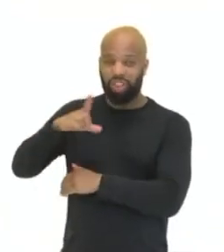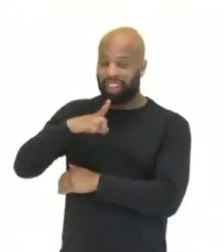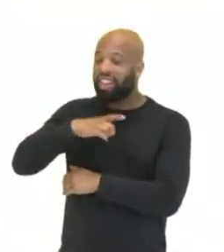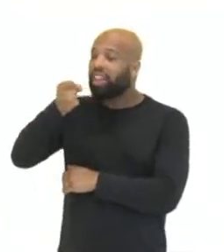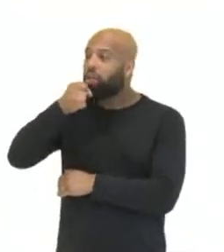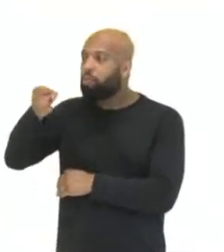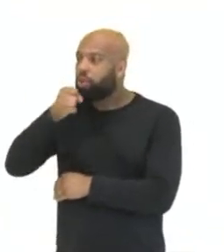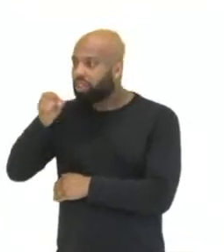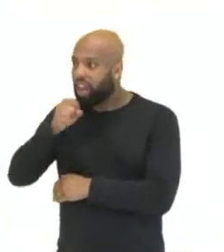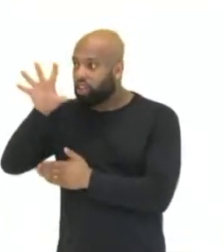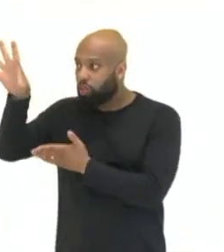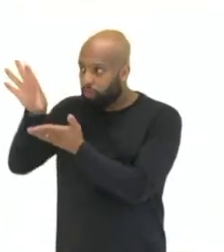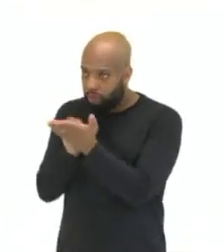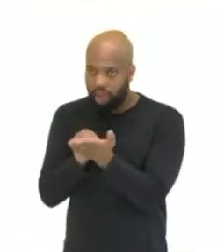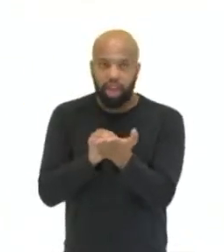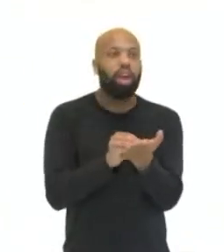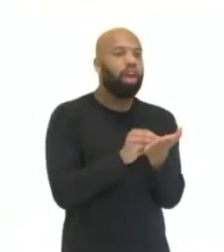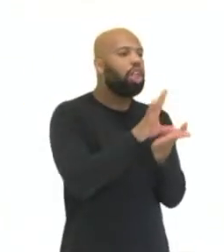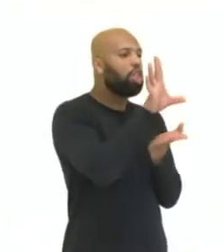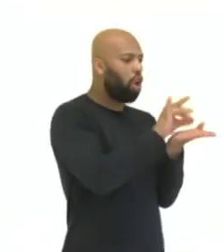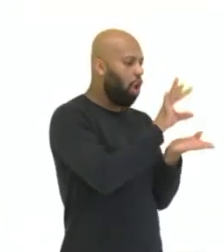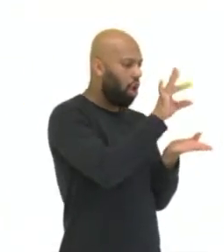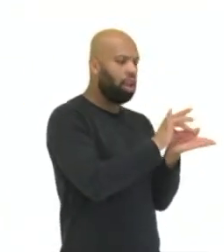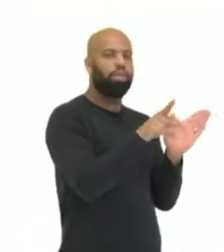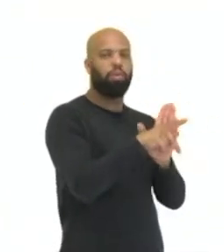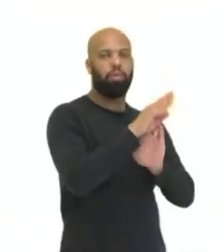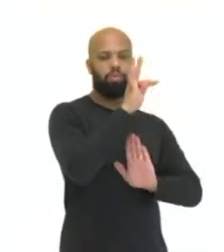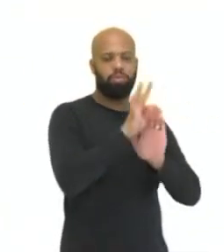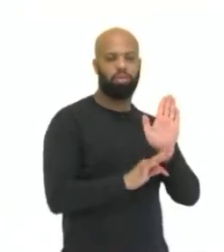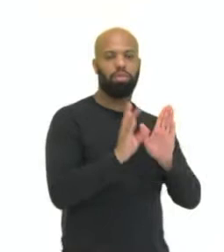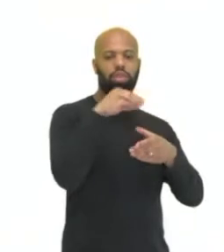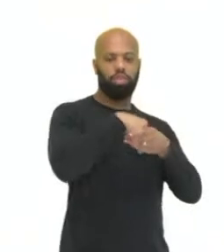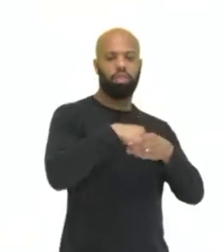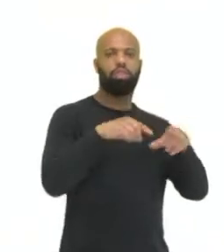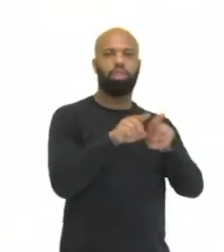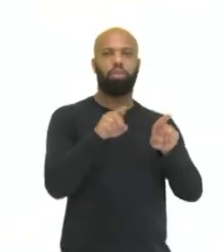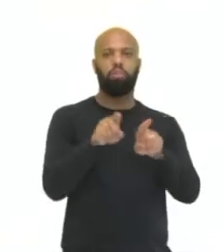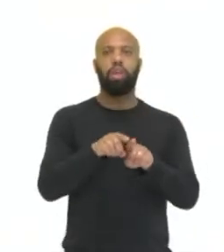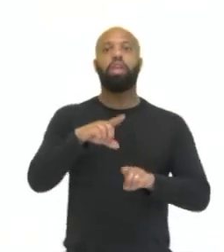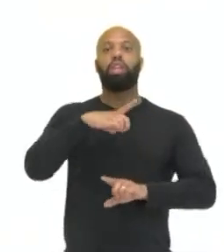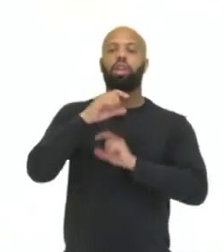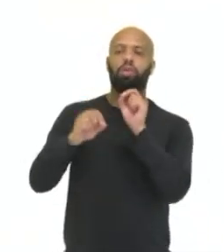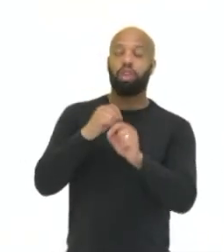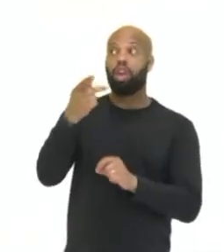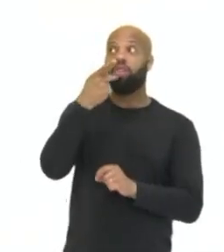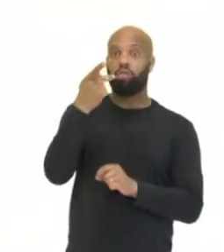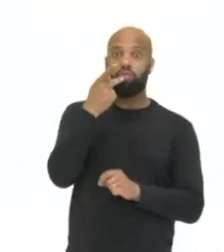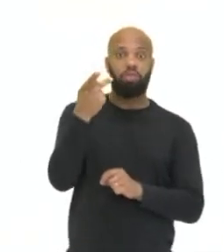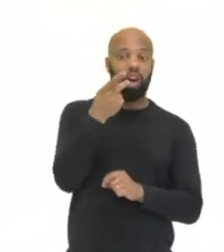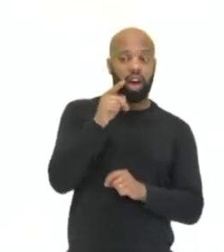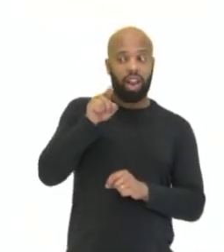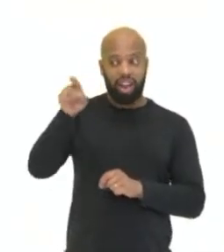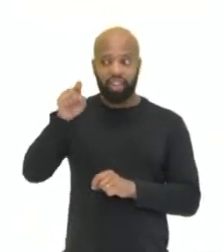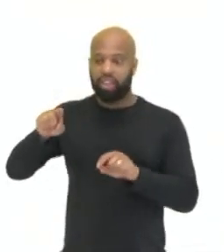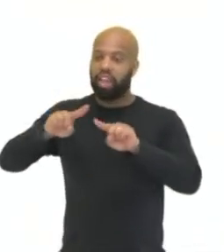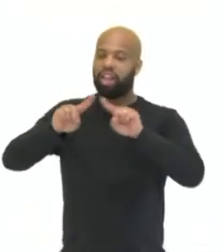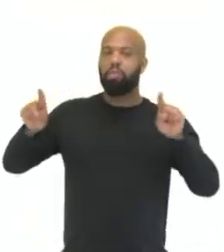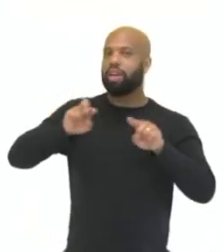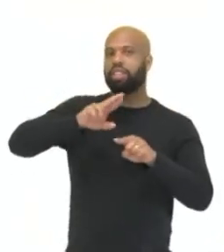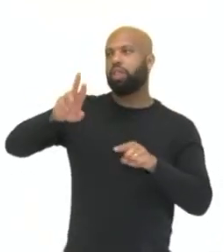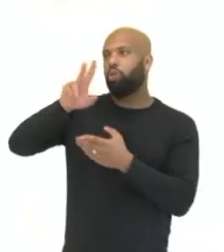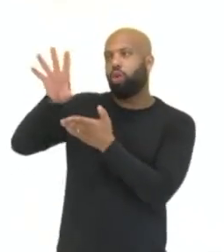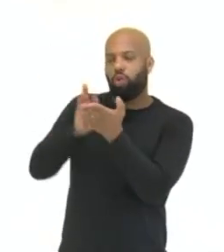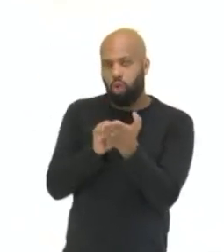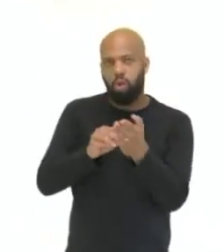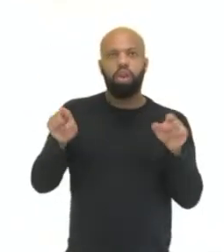dos entrevistados, dos participantes de uma pesquisa. Também temos o discurso indireto. O jornalista às vezes trata o